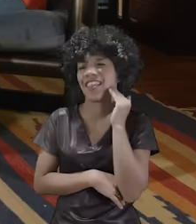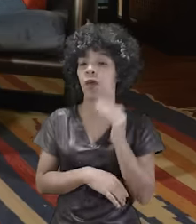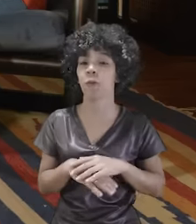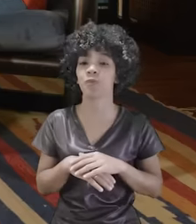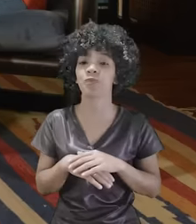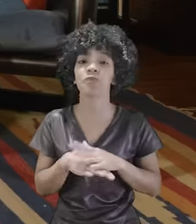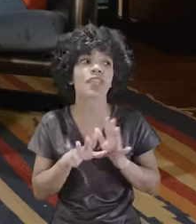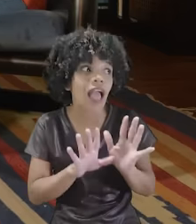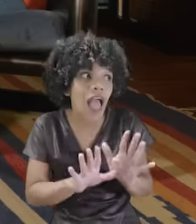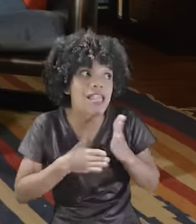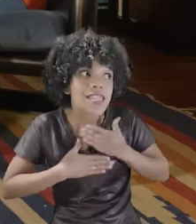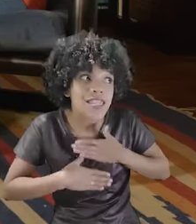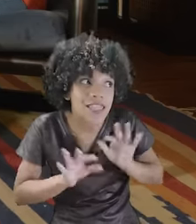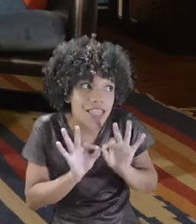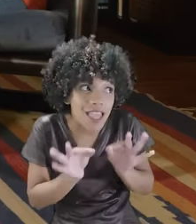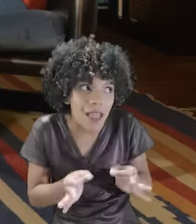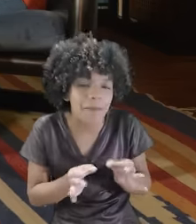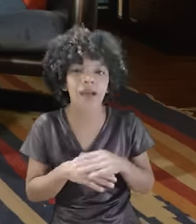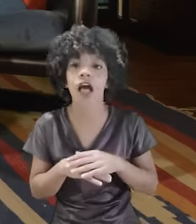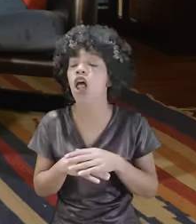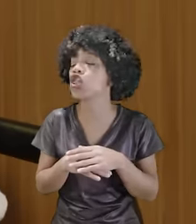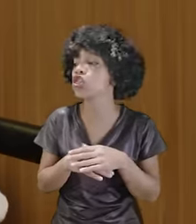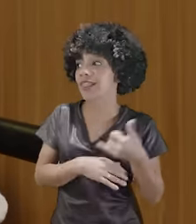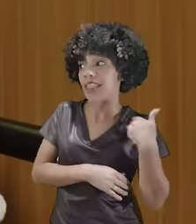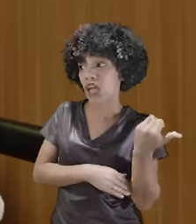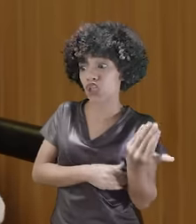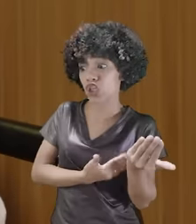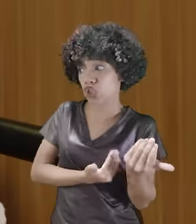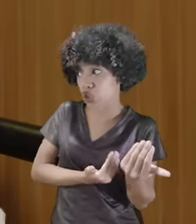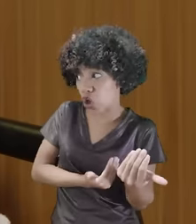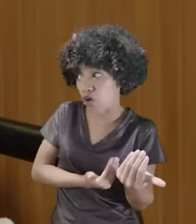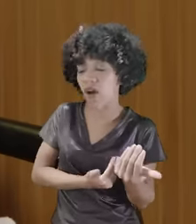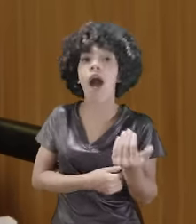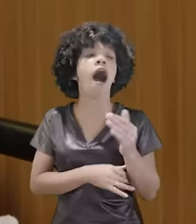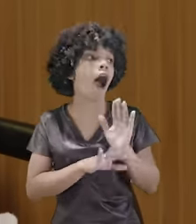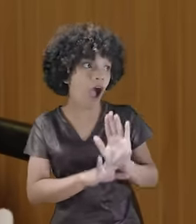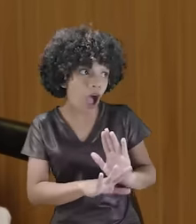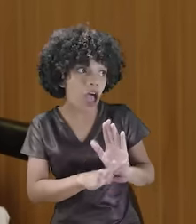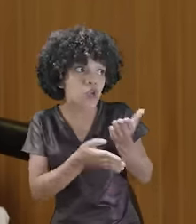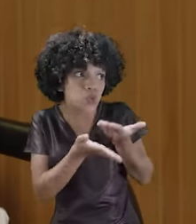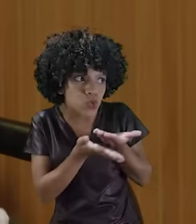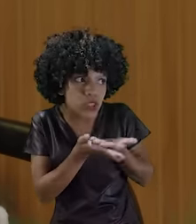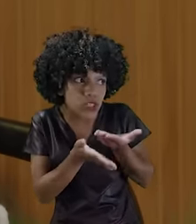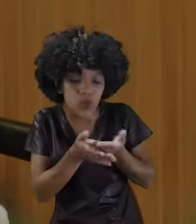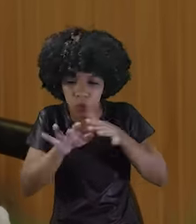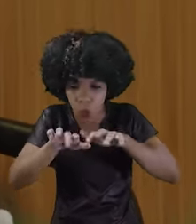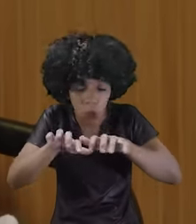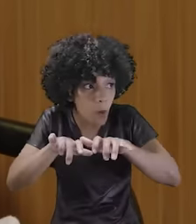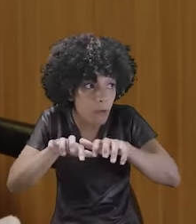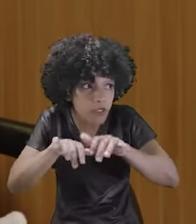é devagar simples nova quando você era mais nova estava estudando aula de estudo do